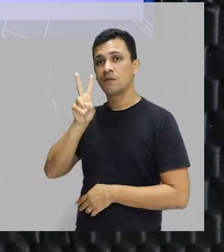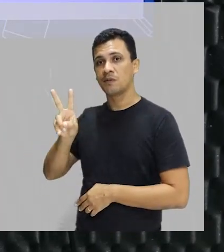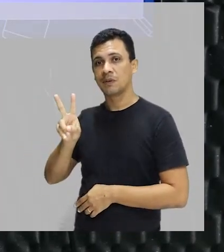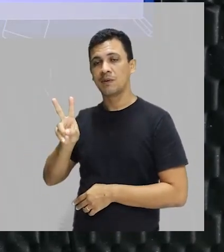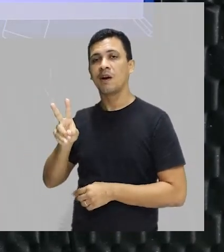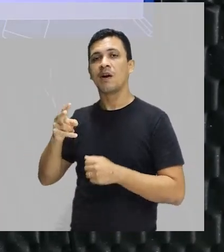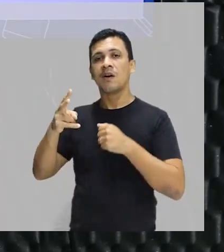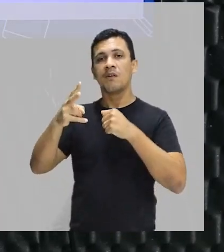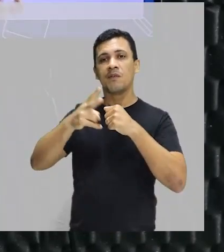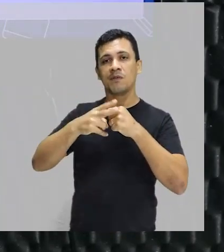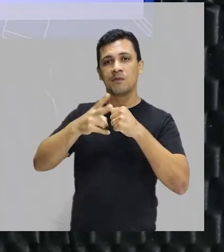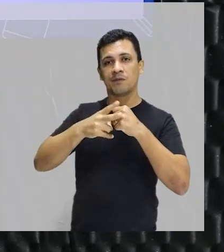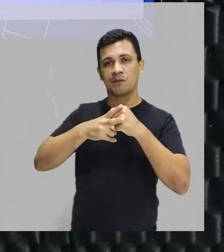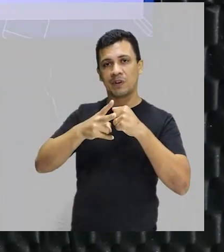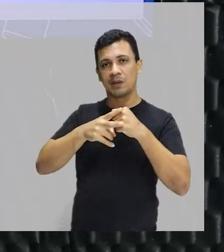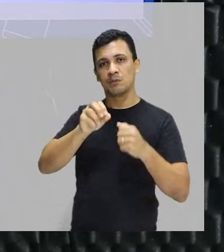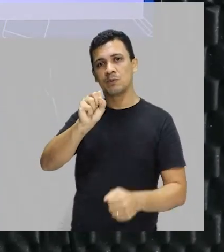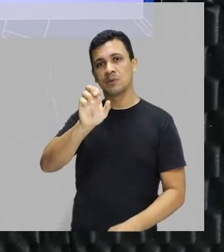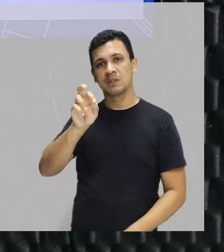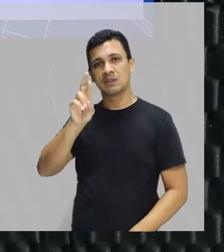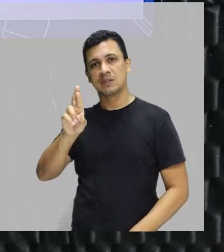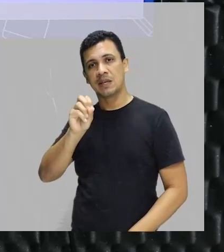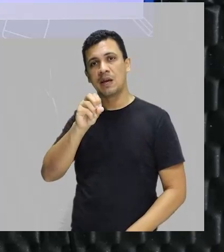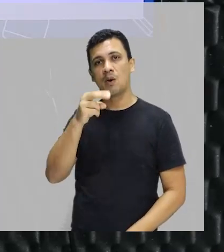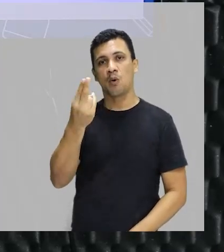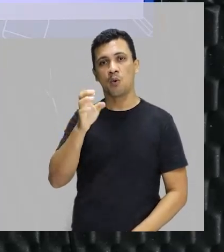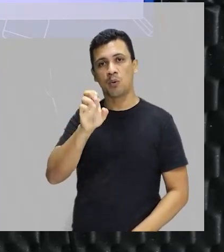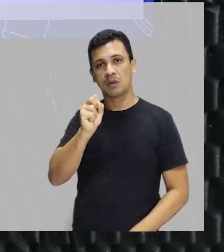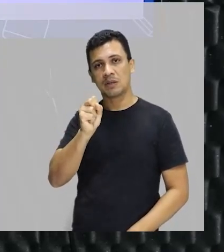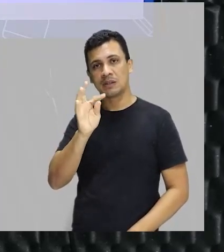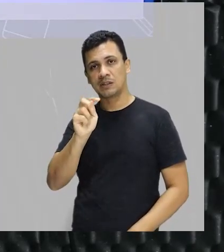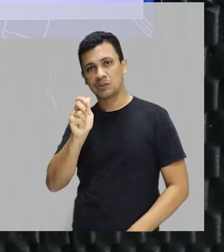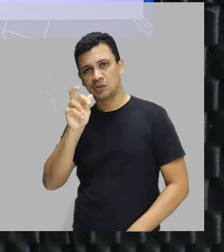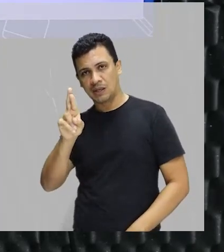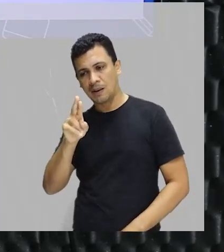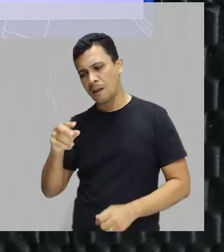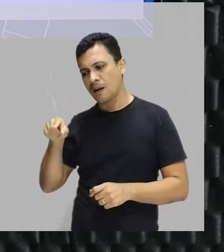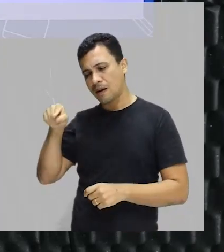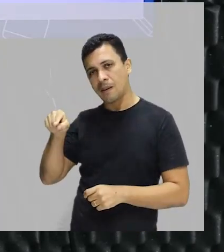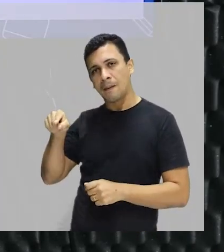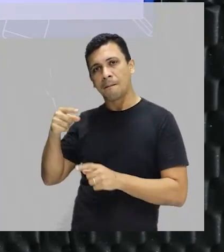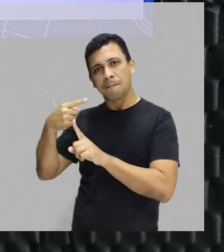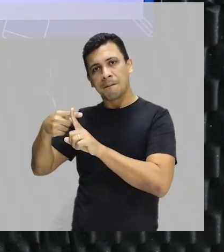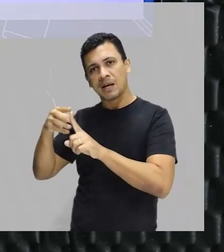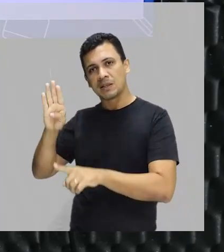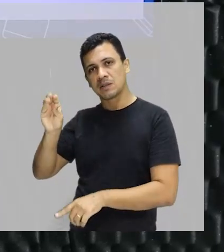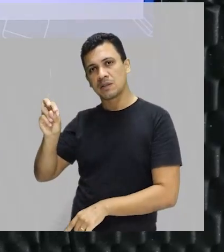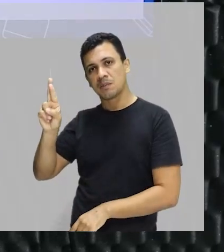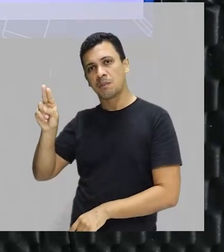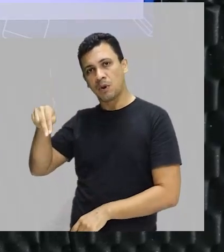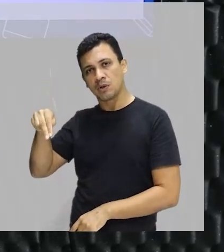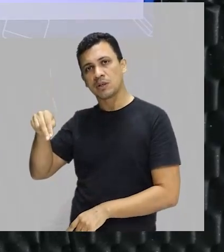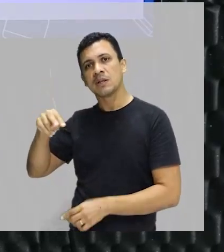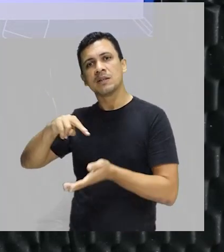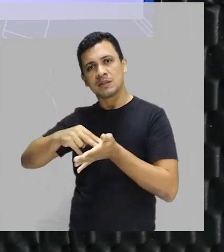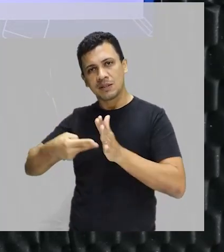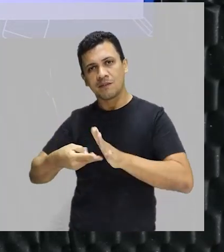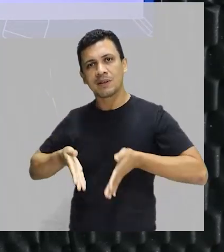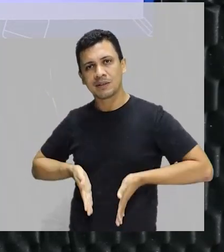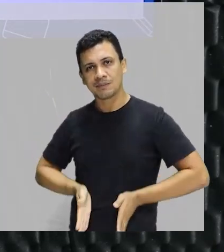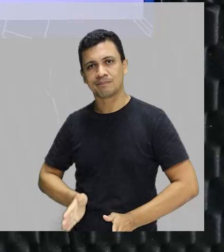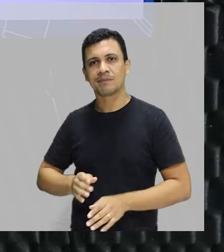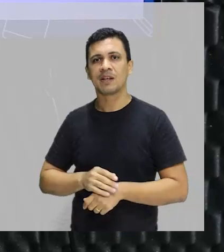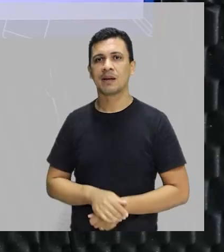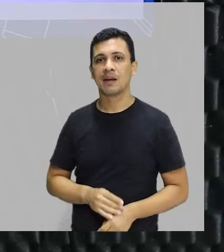ser ou estar, mais essa palavrinha aqui, invariável, é representação de nascimento. Ela